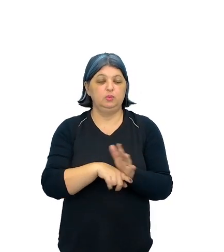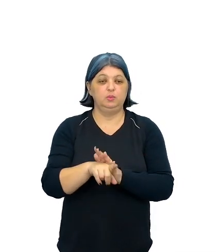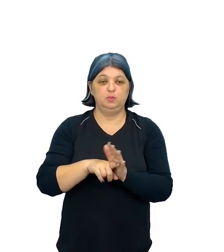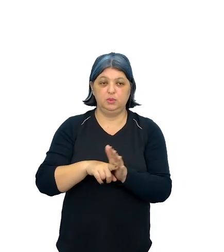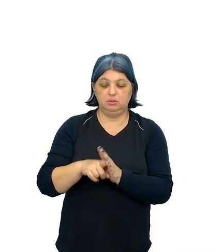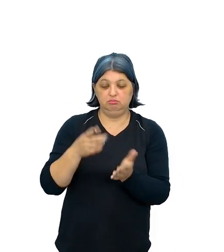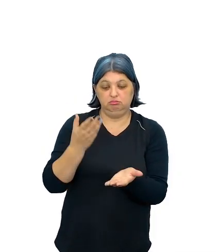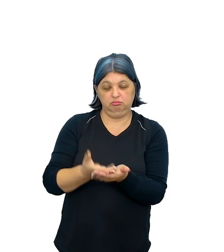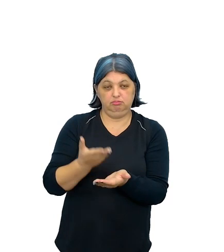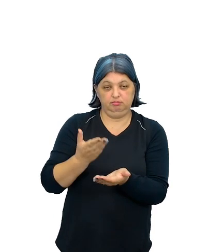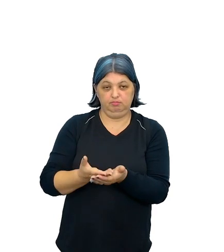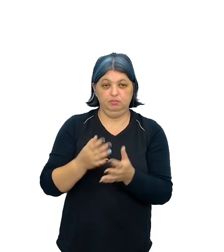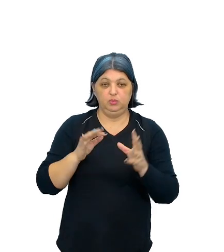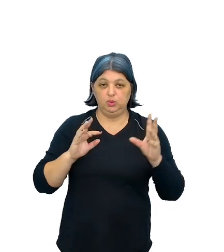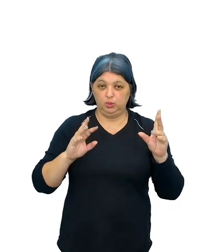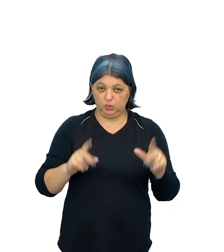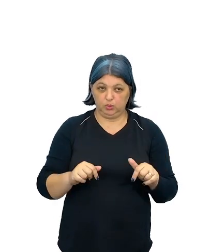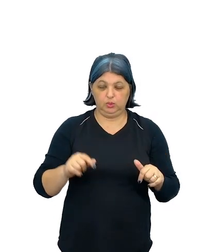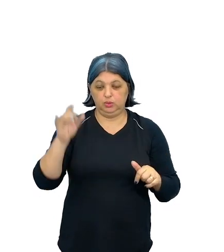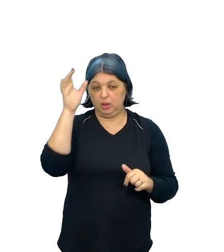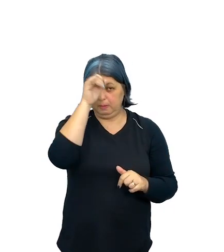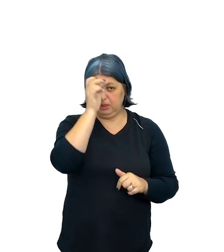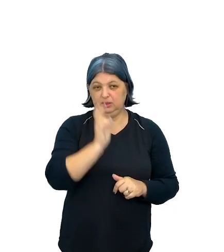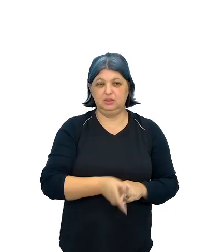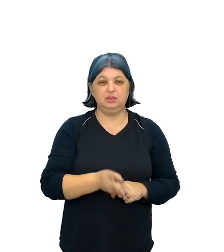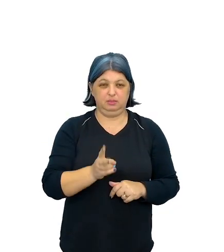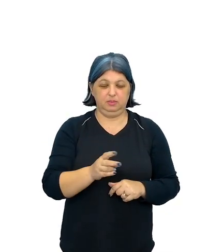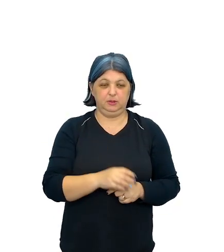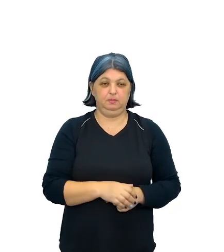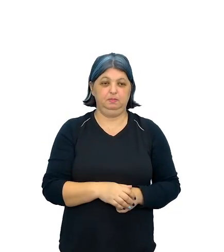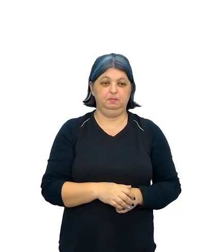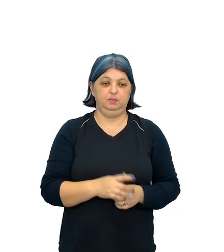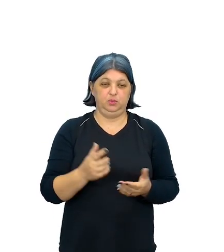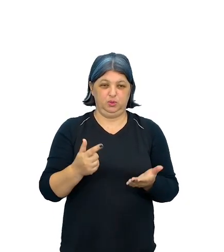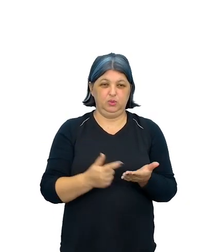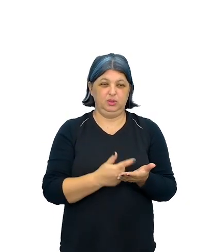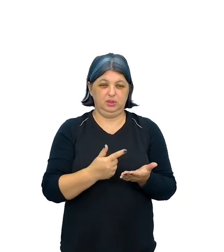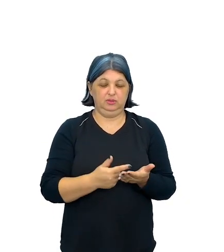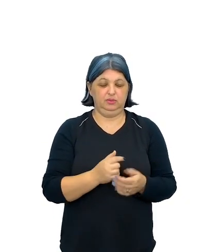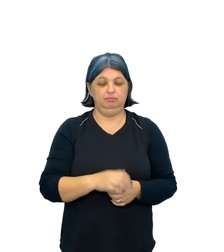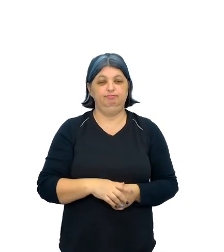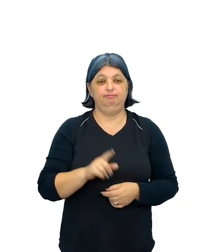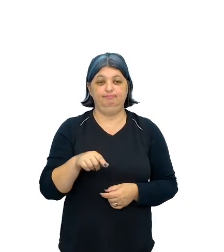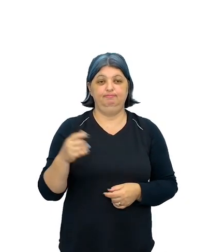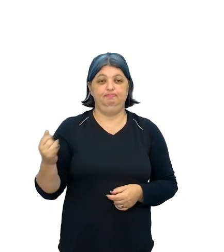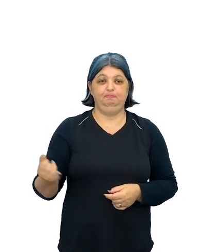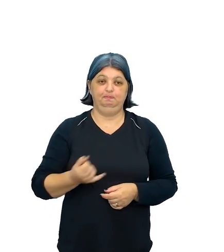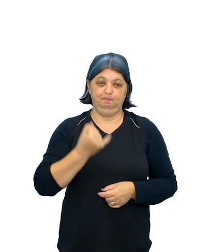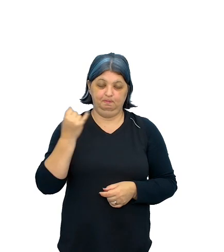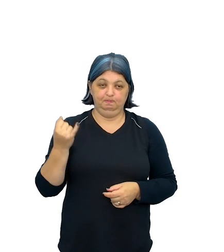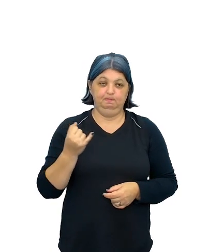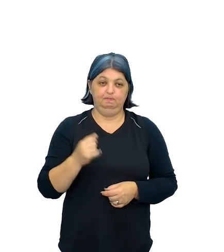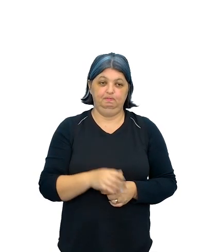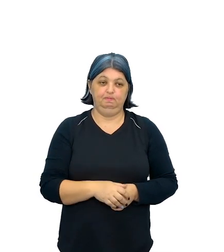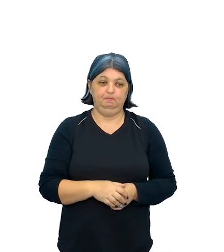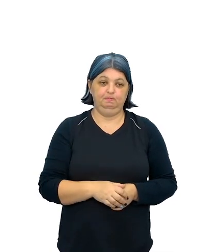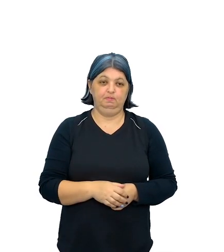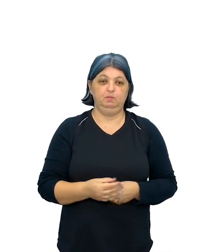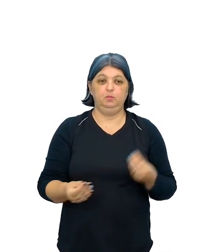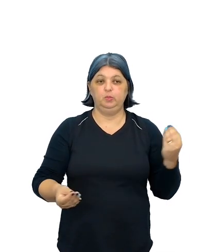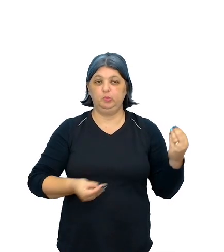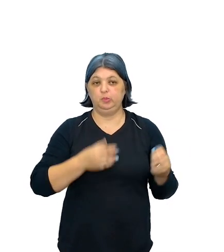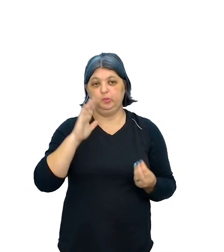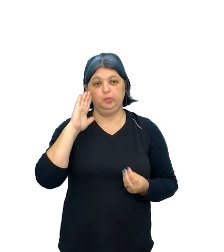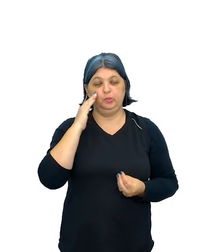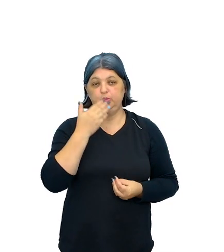esse estudo de todo o aprender sempre, né? Então, isto é muito importante para que se possa, então, compreender